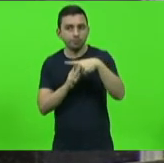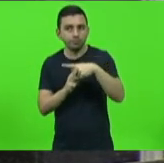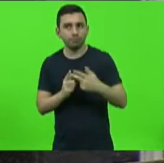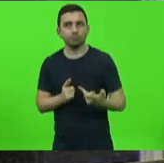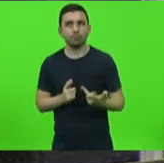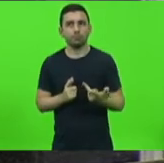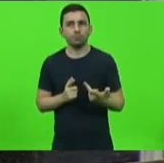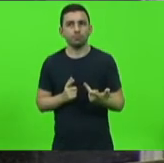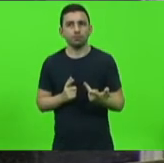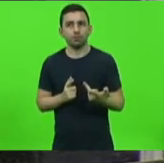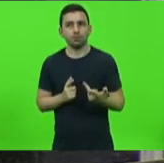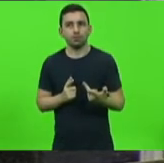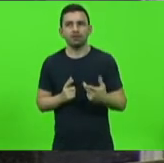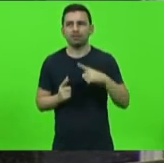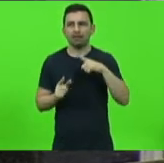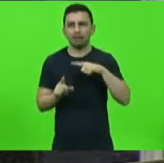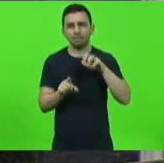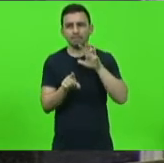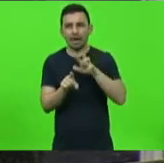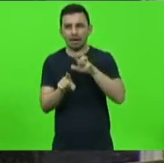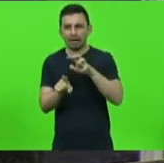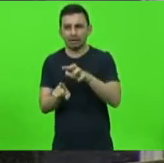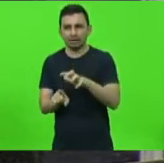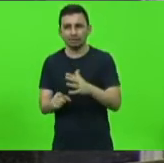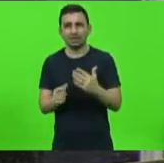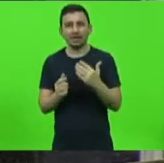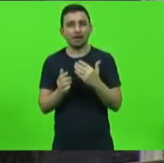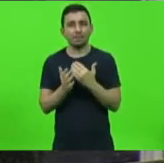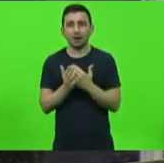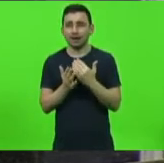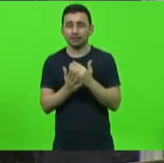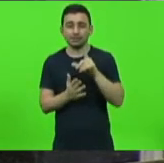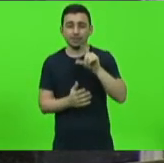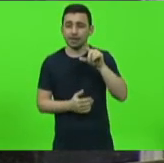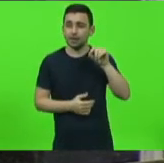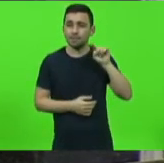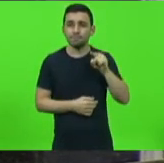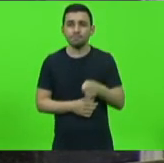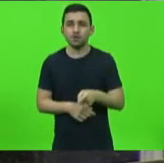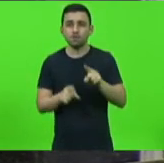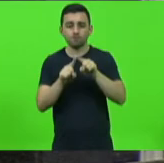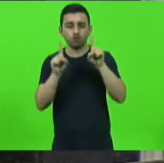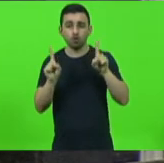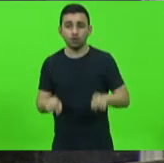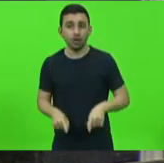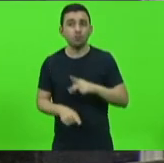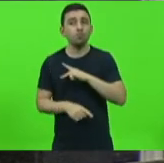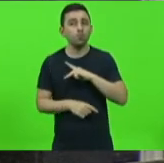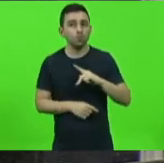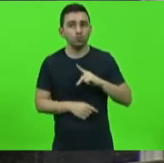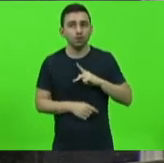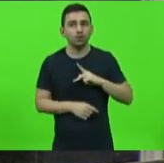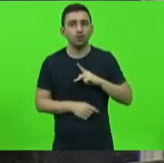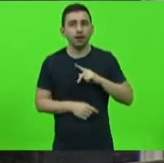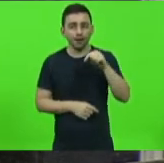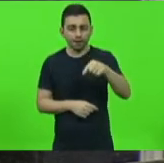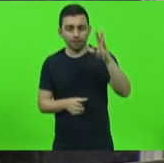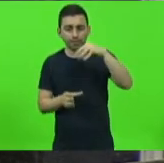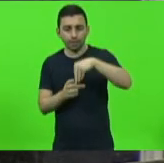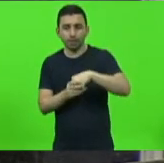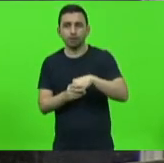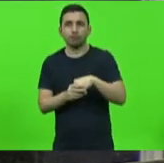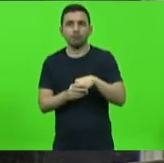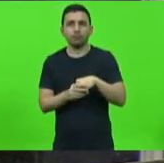Aí recebemos pressões também de mais de 100 mil funcionários públicos. Aí, aqui dentro desse